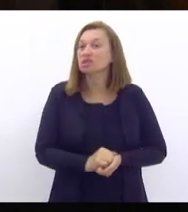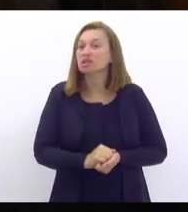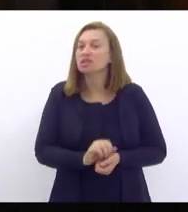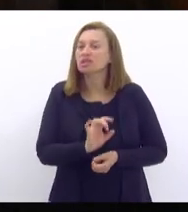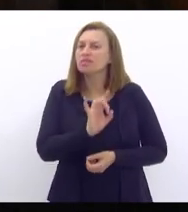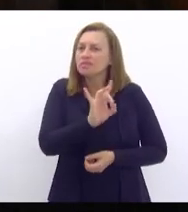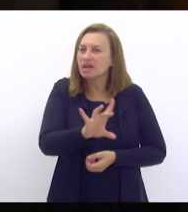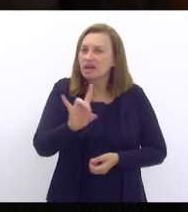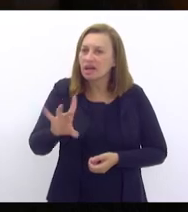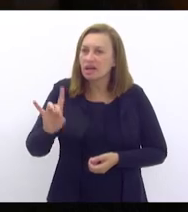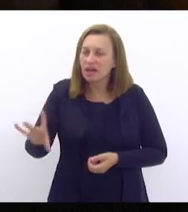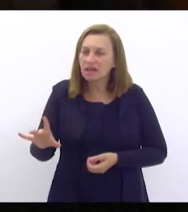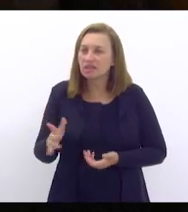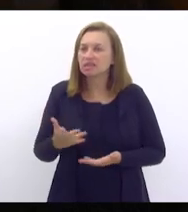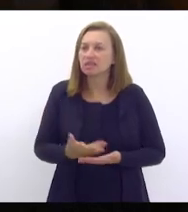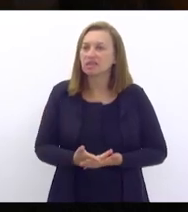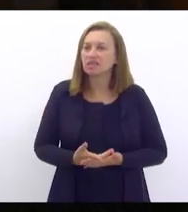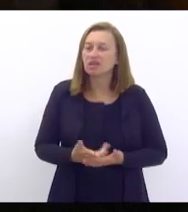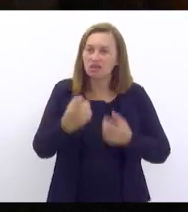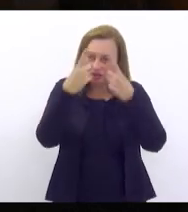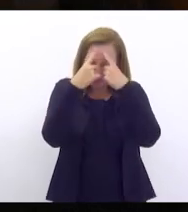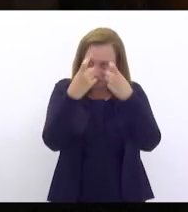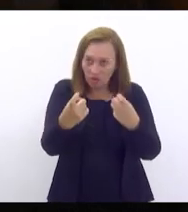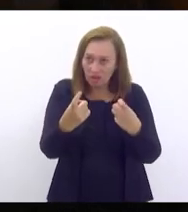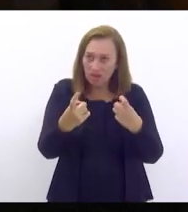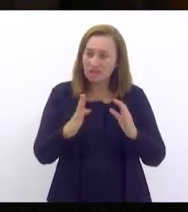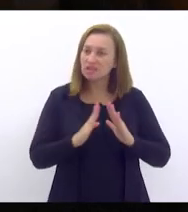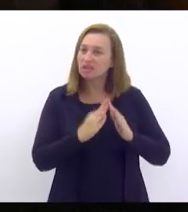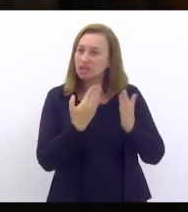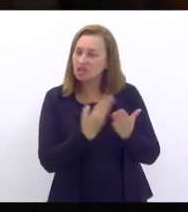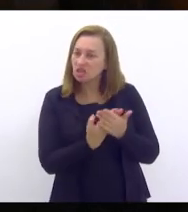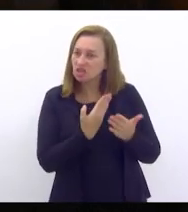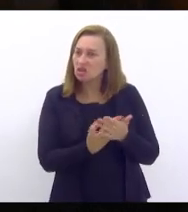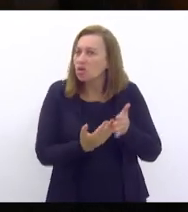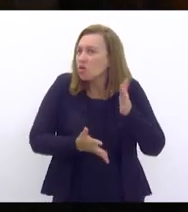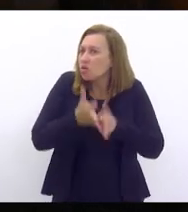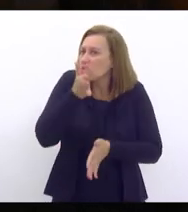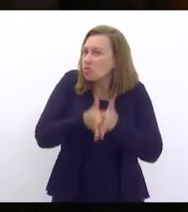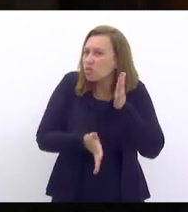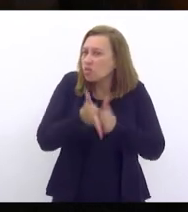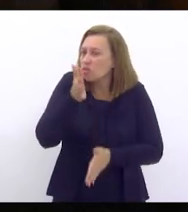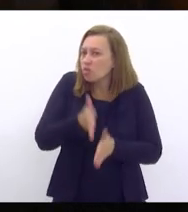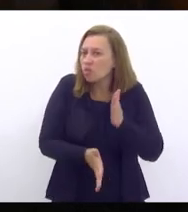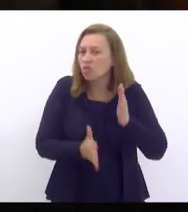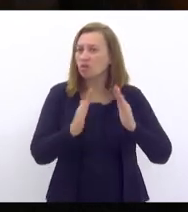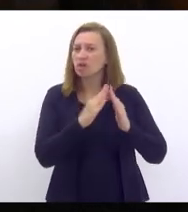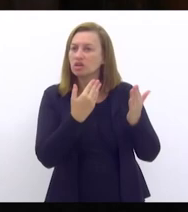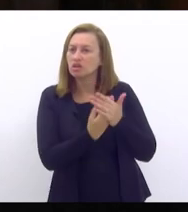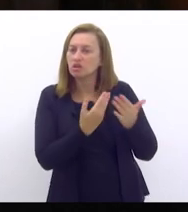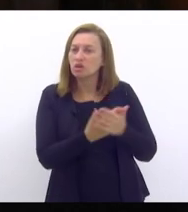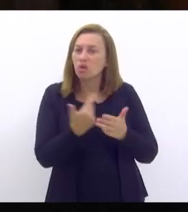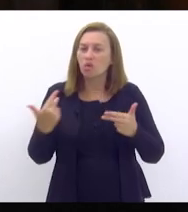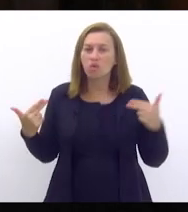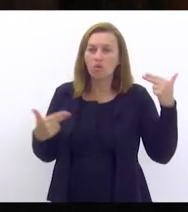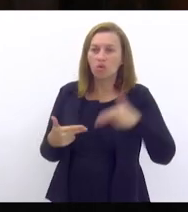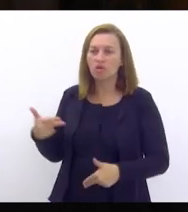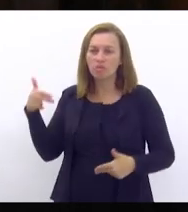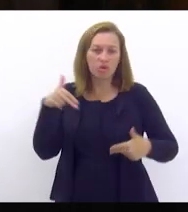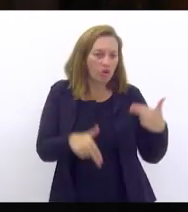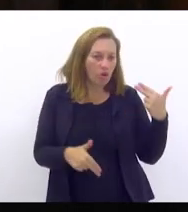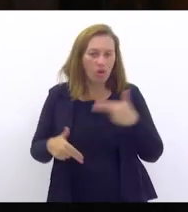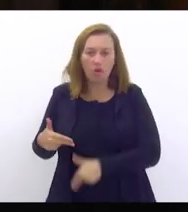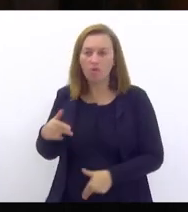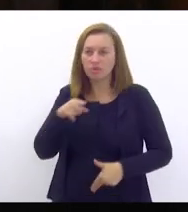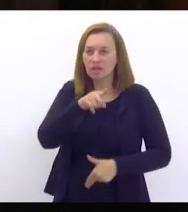cada situação de violência escolar, de conflito escolar, o hip-hop está ali como uma ferramenta